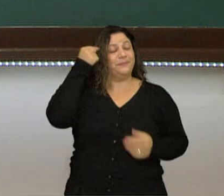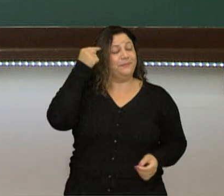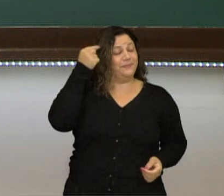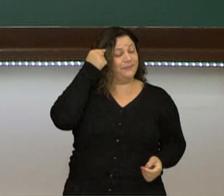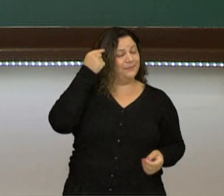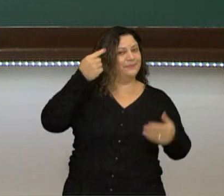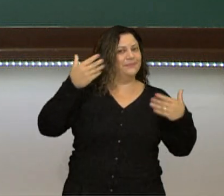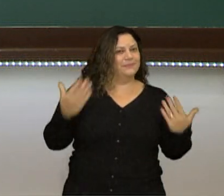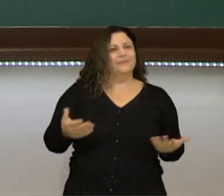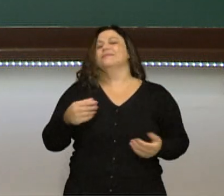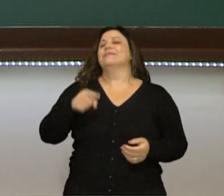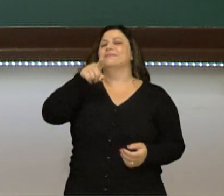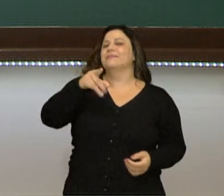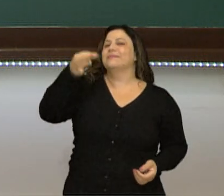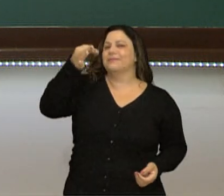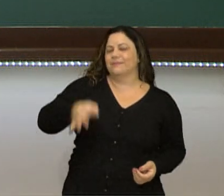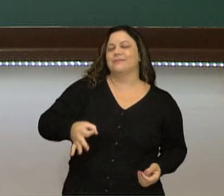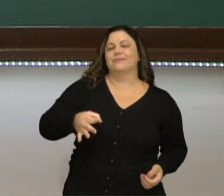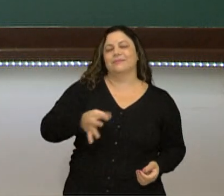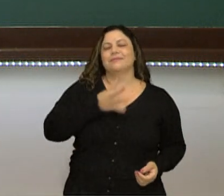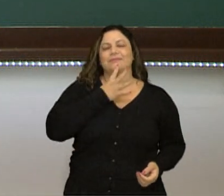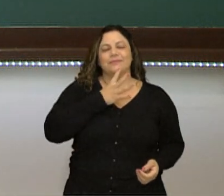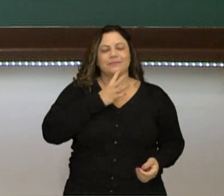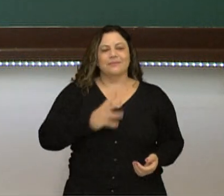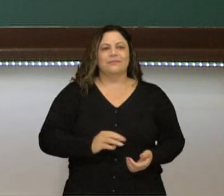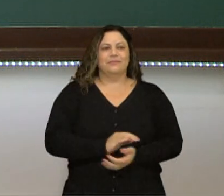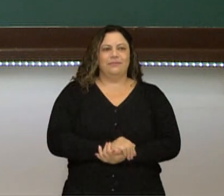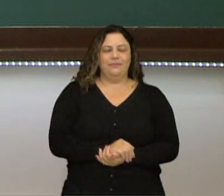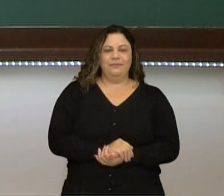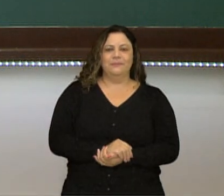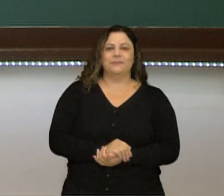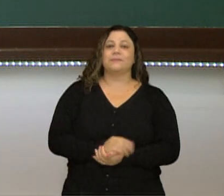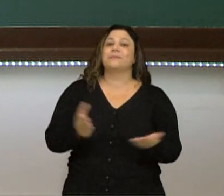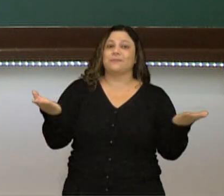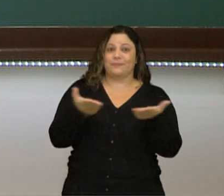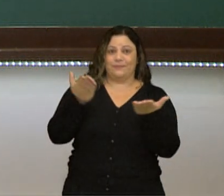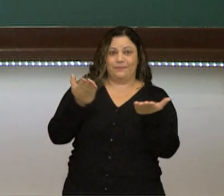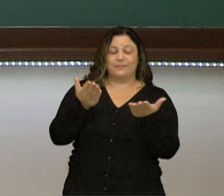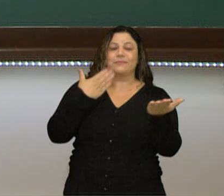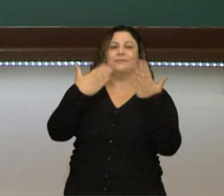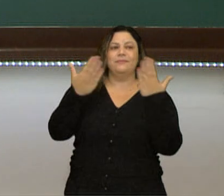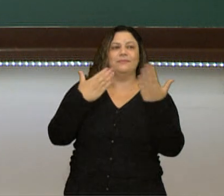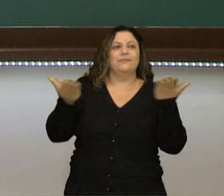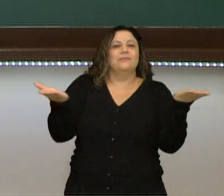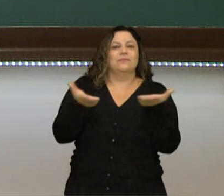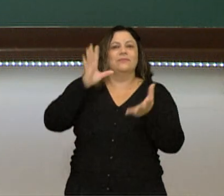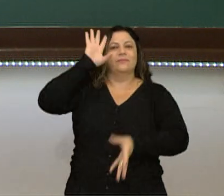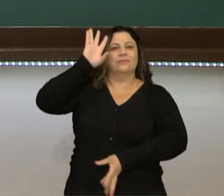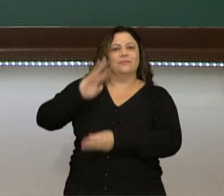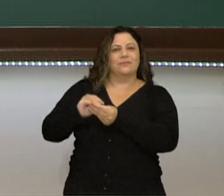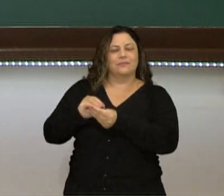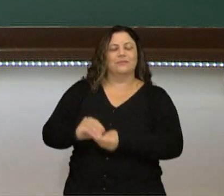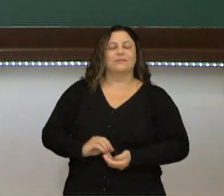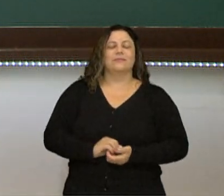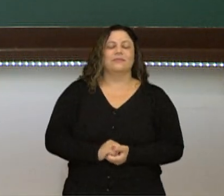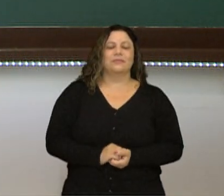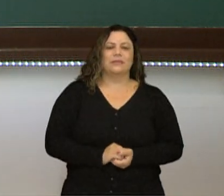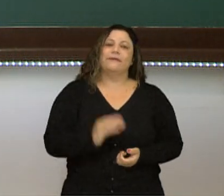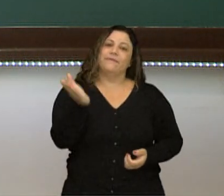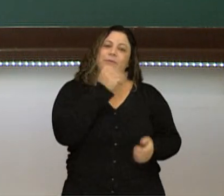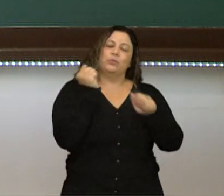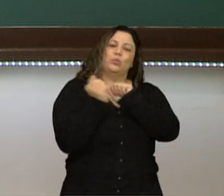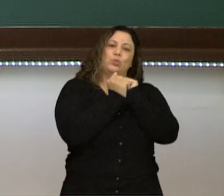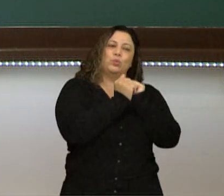Com toda certeza você conhece, né? Vamos ver o que a gente conversou hoje, então? Vamos lá, dar uma retomada? Vem comigo